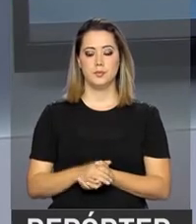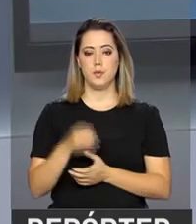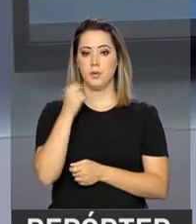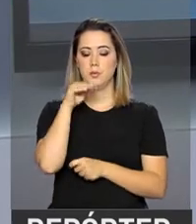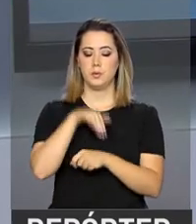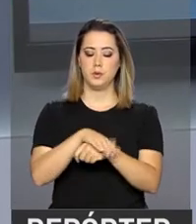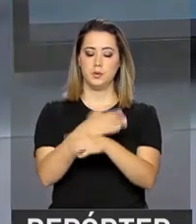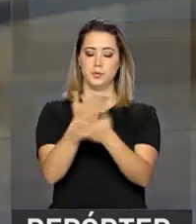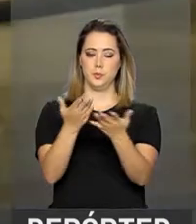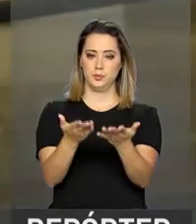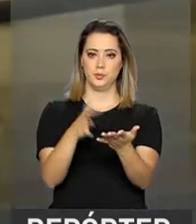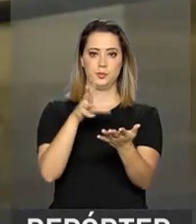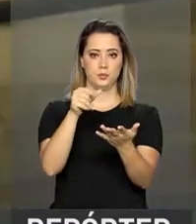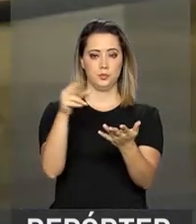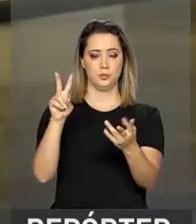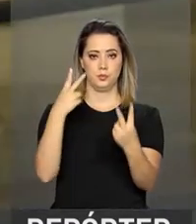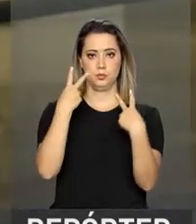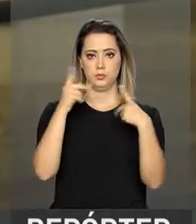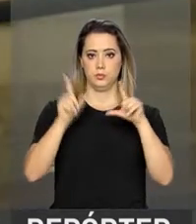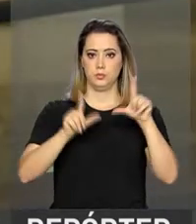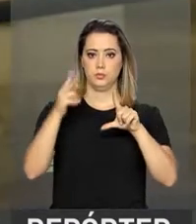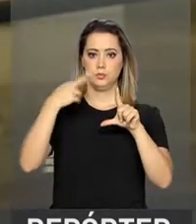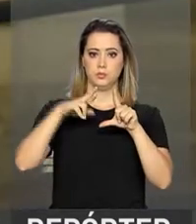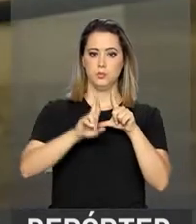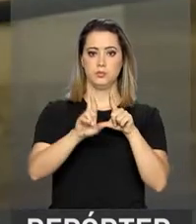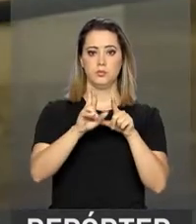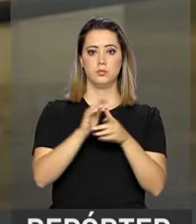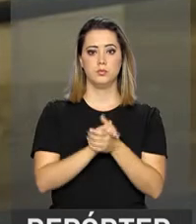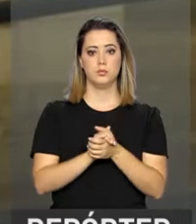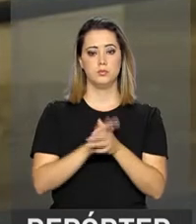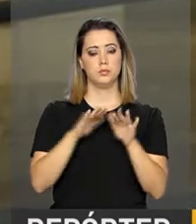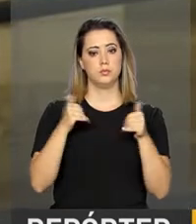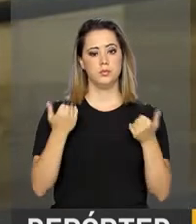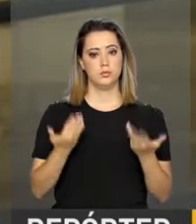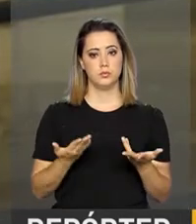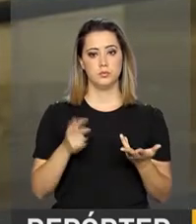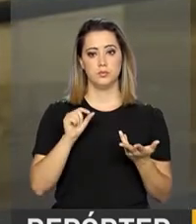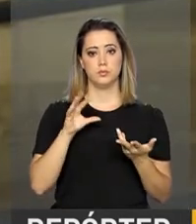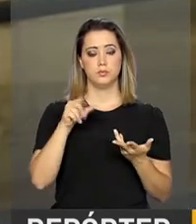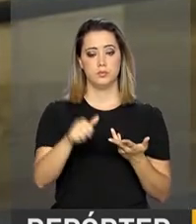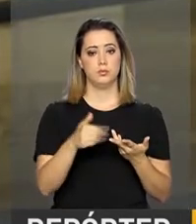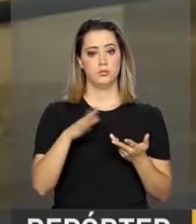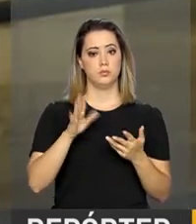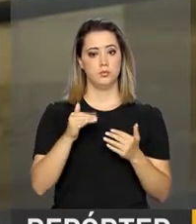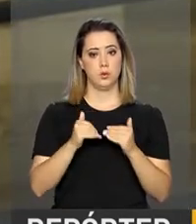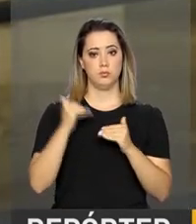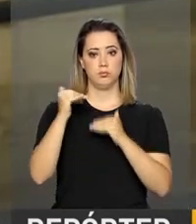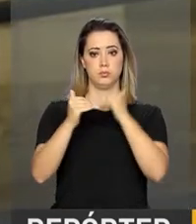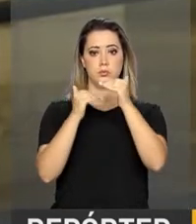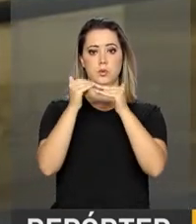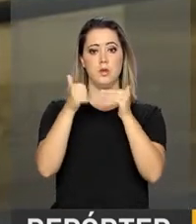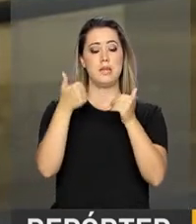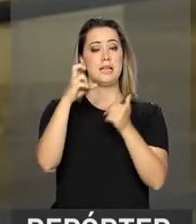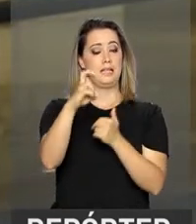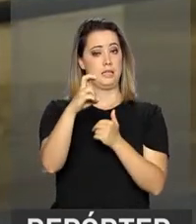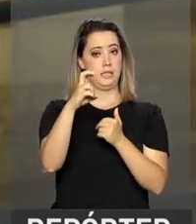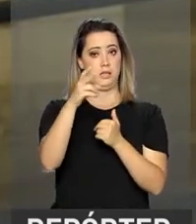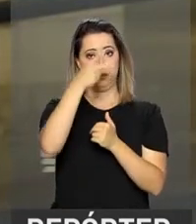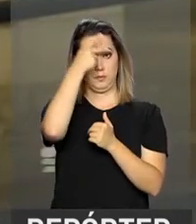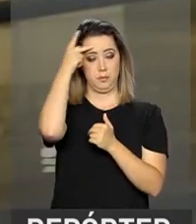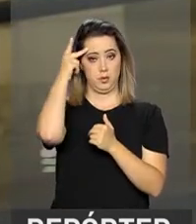Boa noite, Roberto. Boa noite a todos que nos assistem na TV NBR. Olha, Roberto, ao todo foram promovidos 15 oficiais